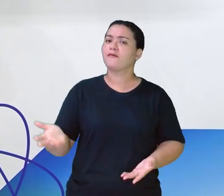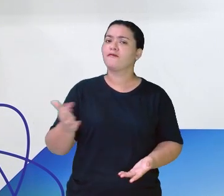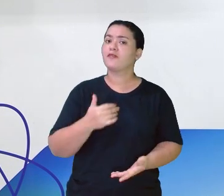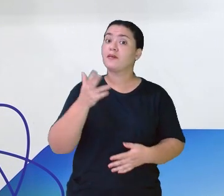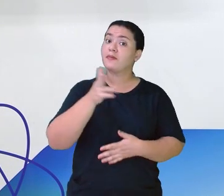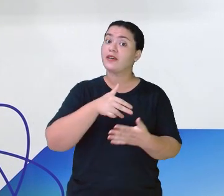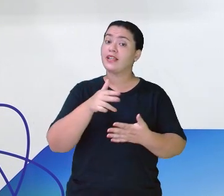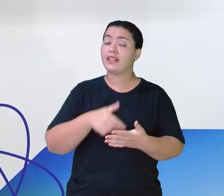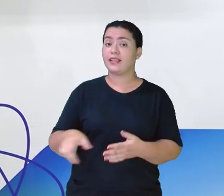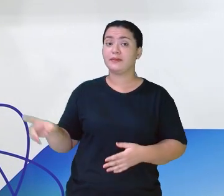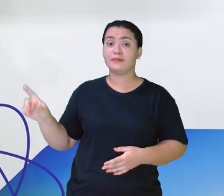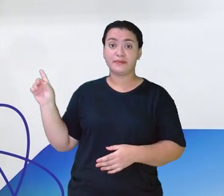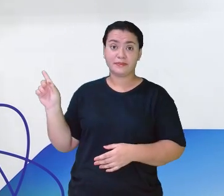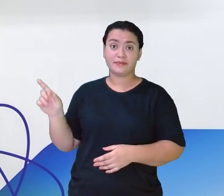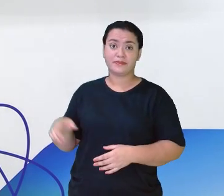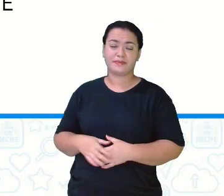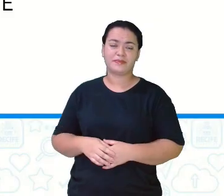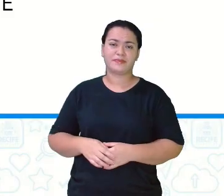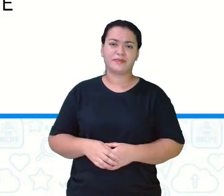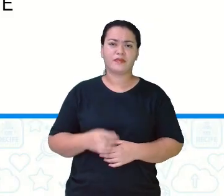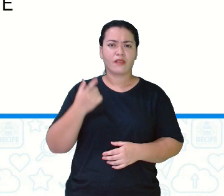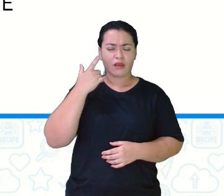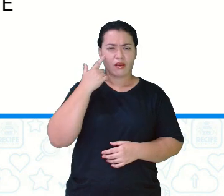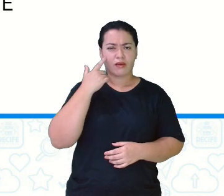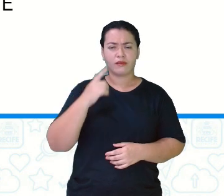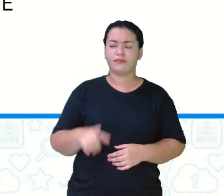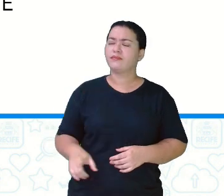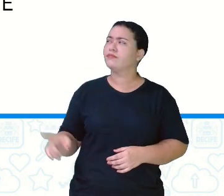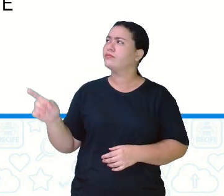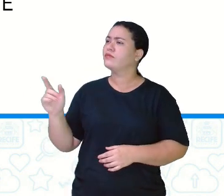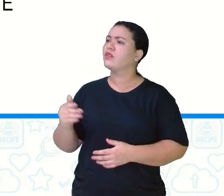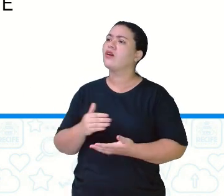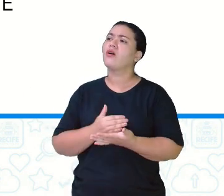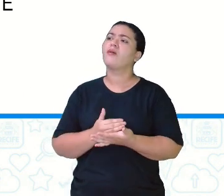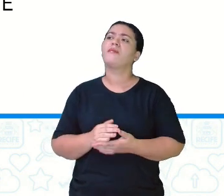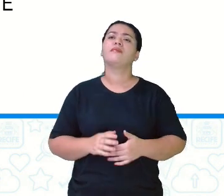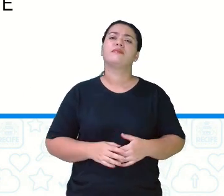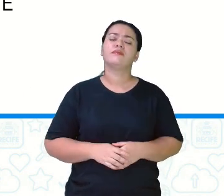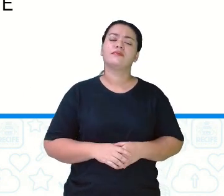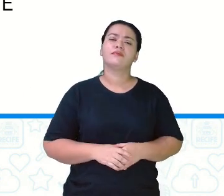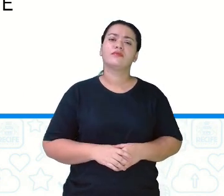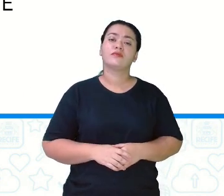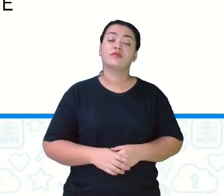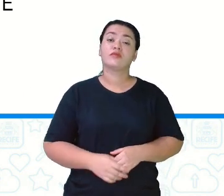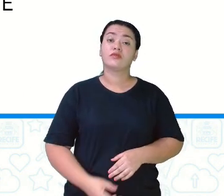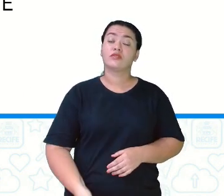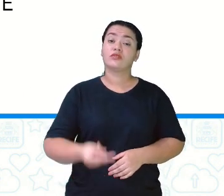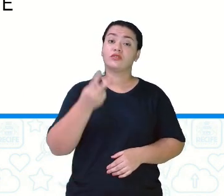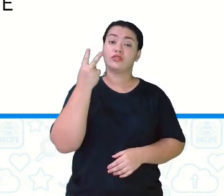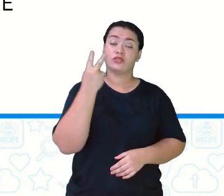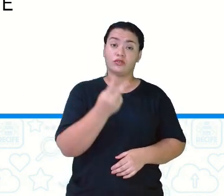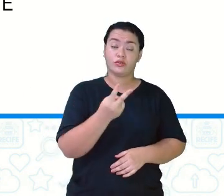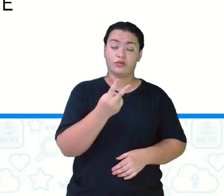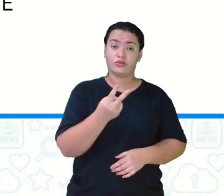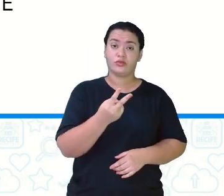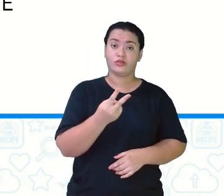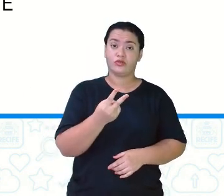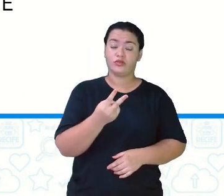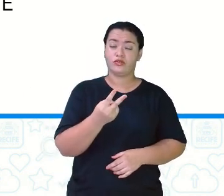ler essa receita. Olha bem, essa receita começa aqui, com